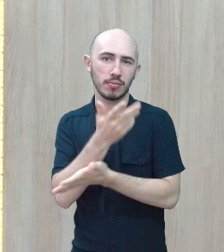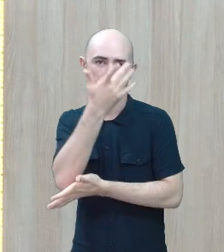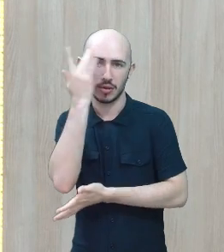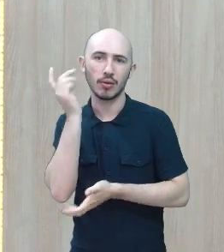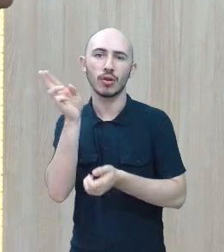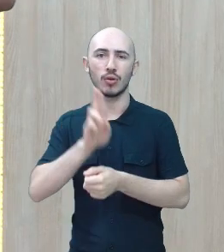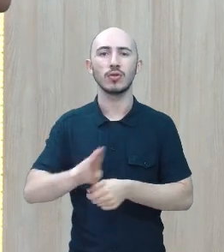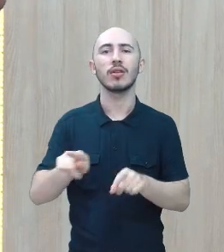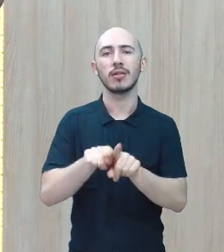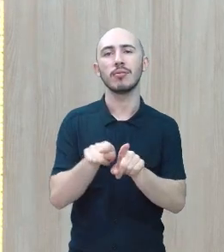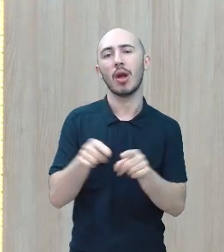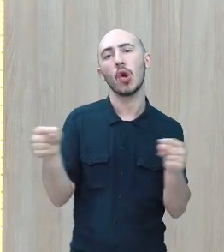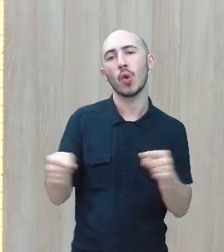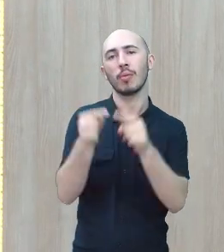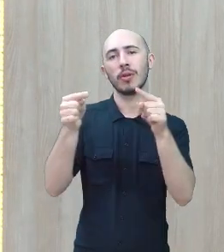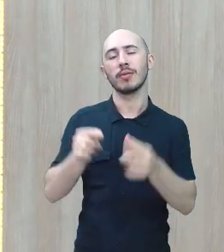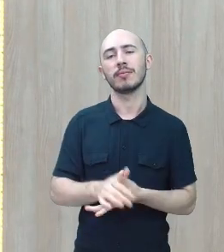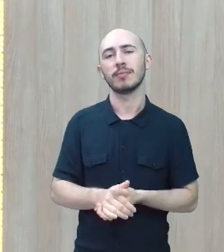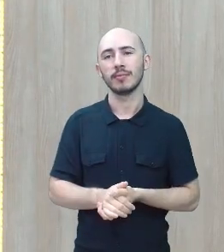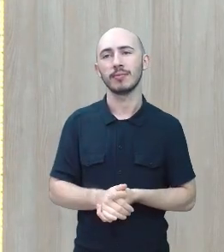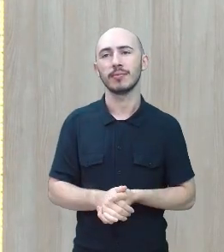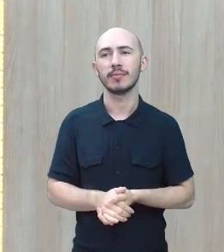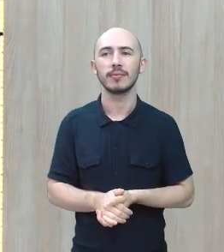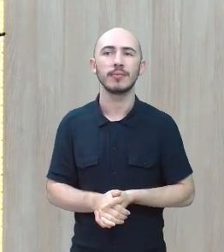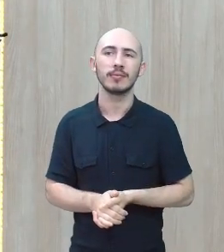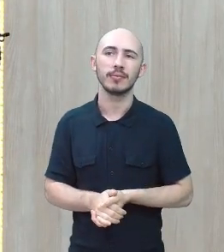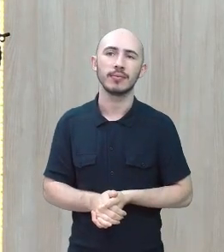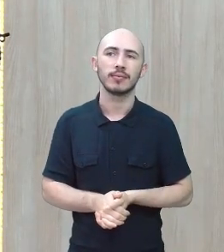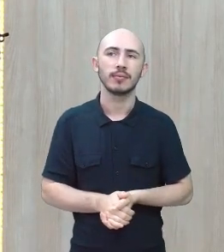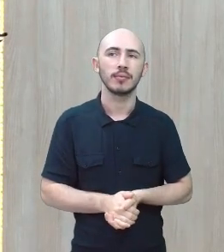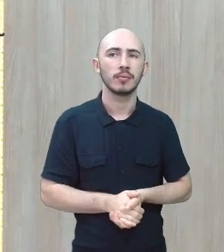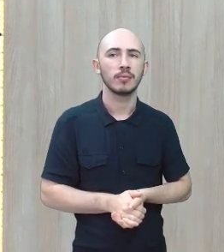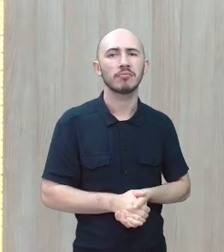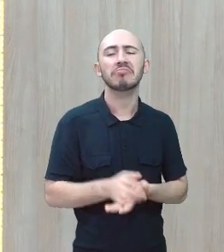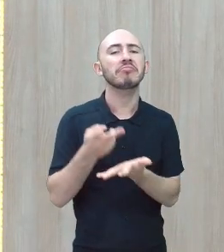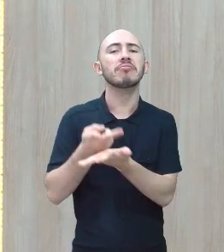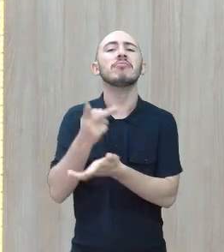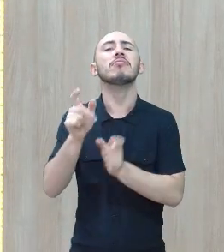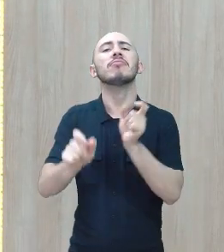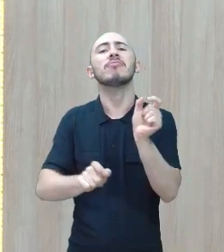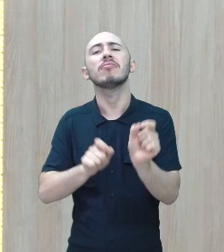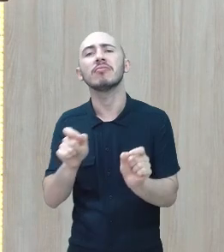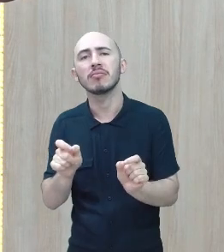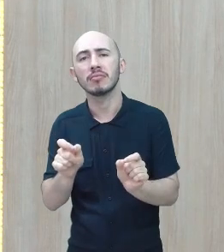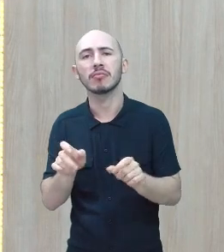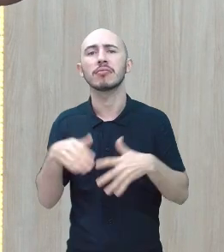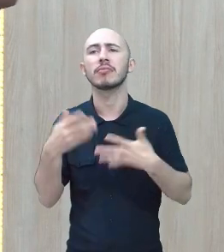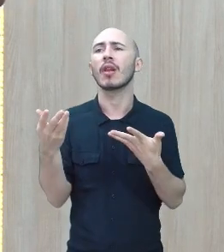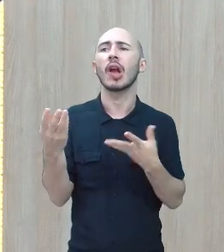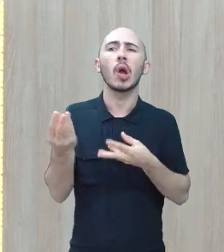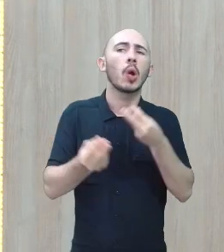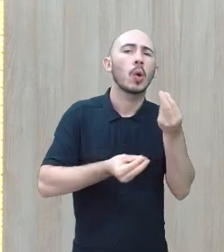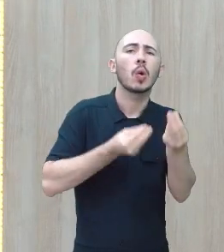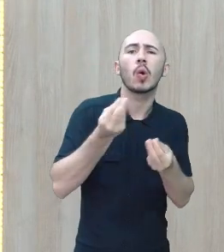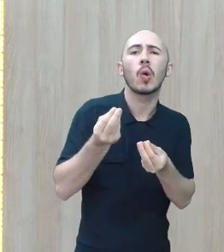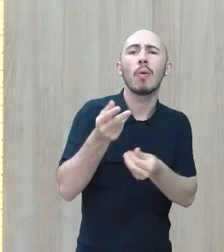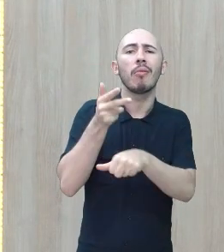pelo mesmo sentido, para produzir relaxamento. E o que acontece? Como é que esses